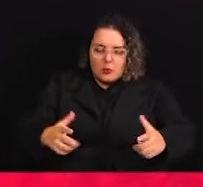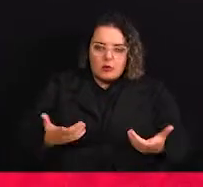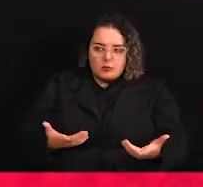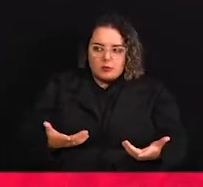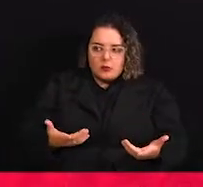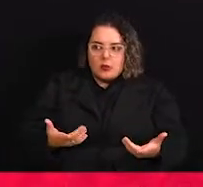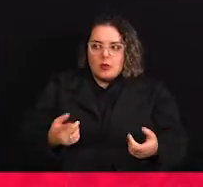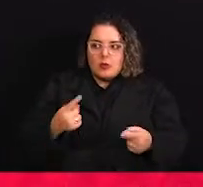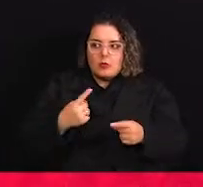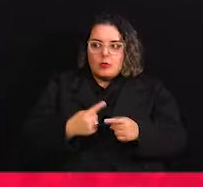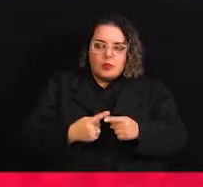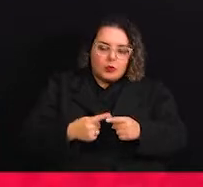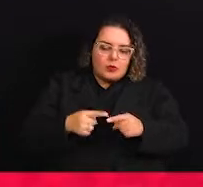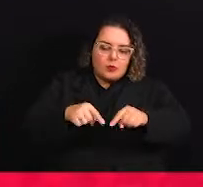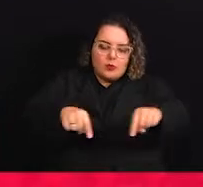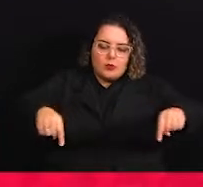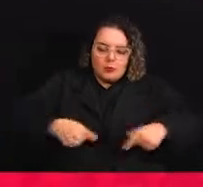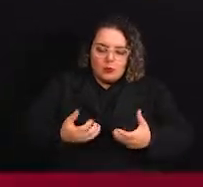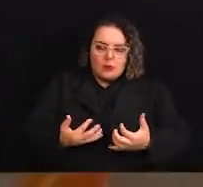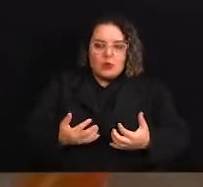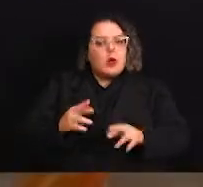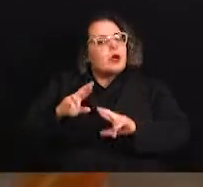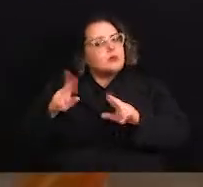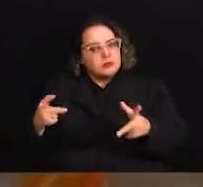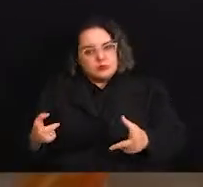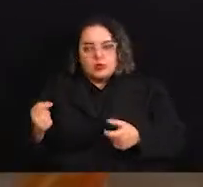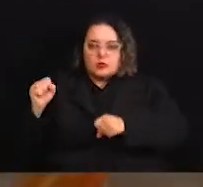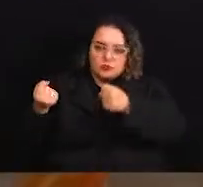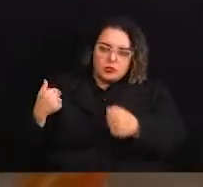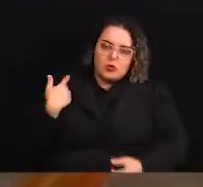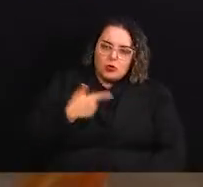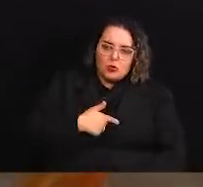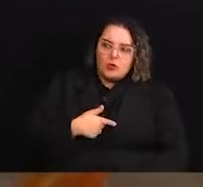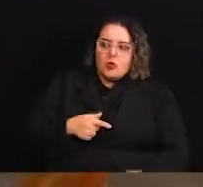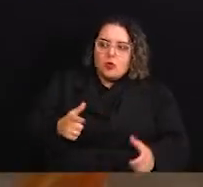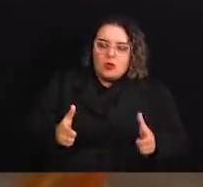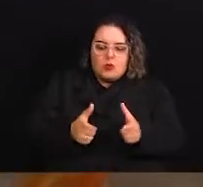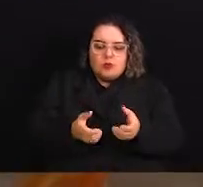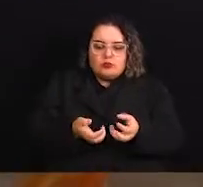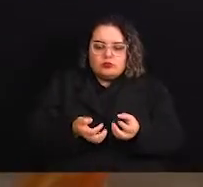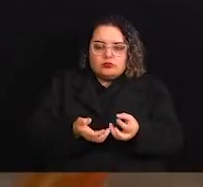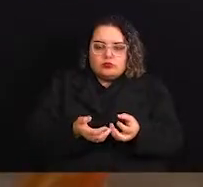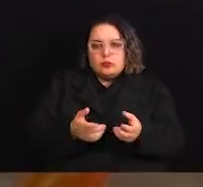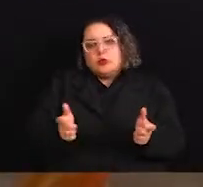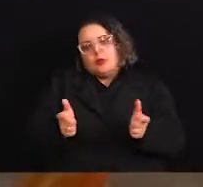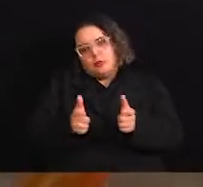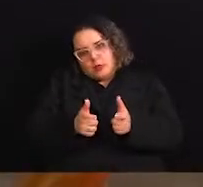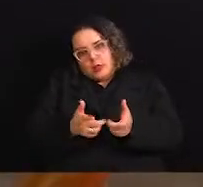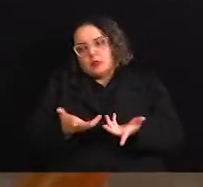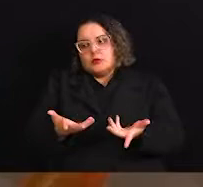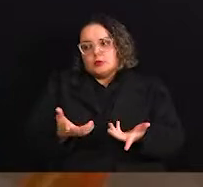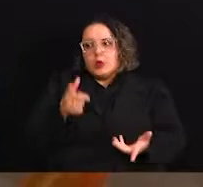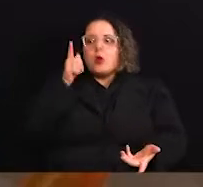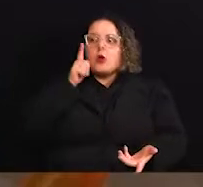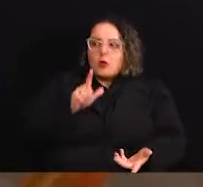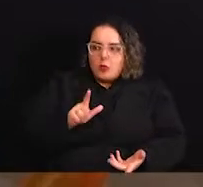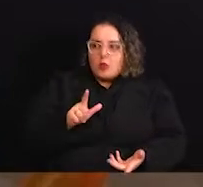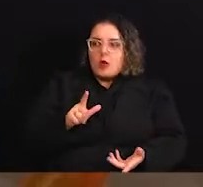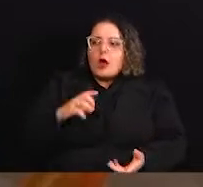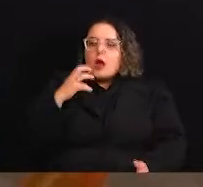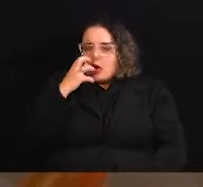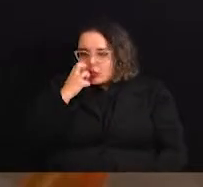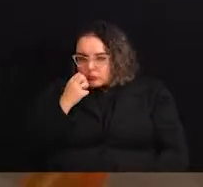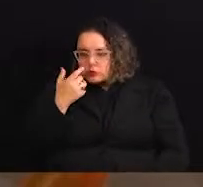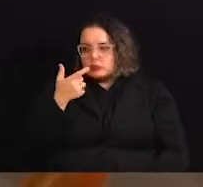Não. Porque o fogão da dona de casa não é o mesmo industrial da gente, o fogo é menor, então você vai colocar em menos quantidade para você conseguir